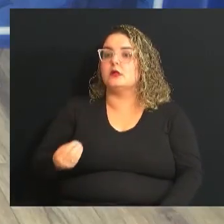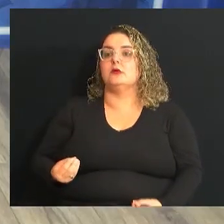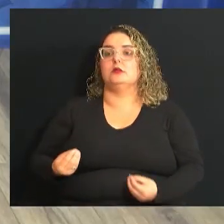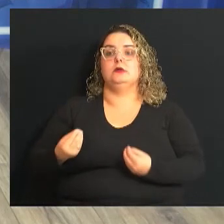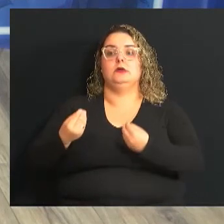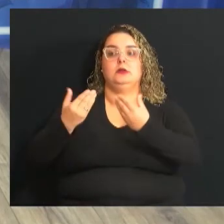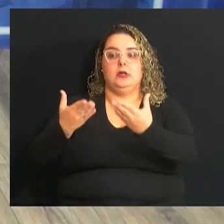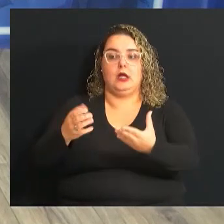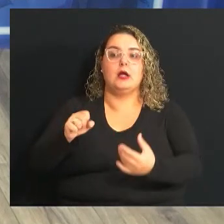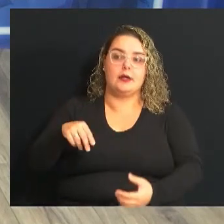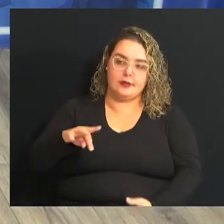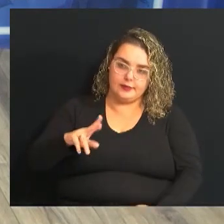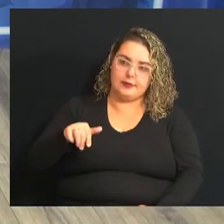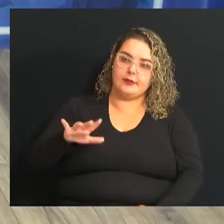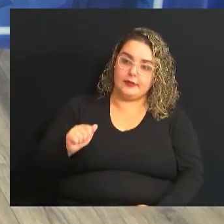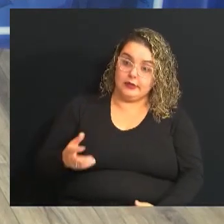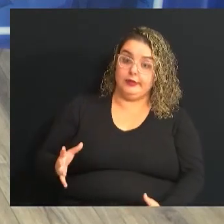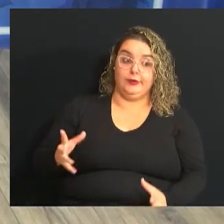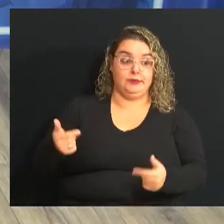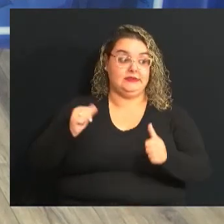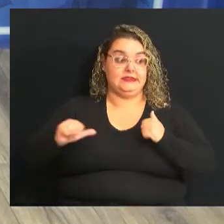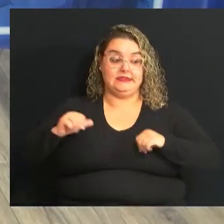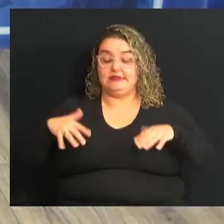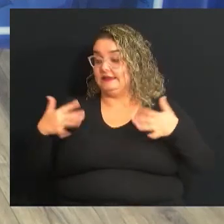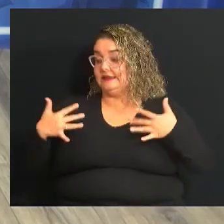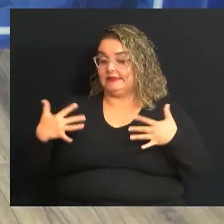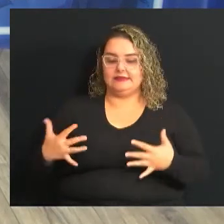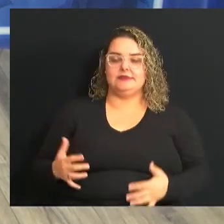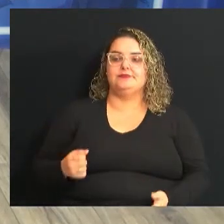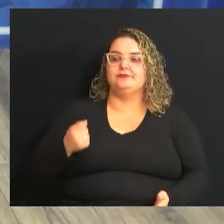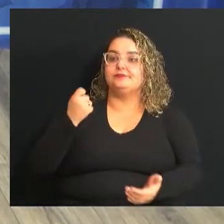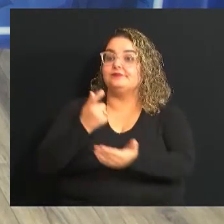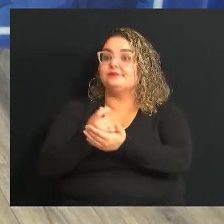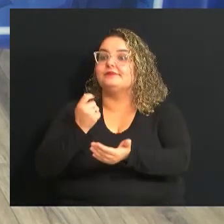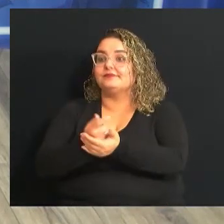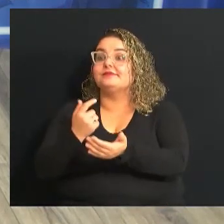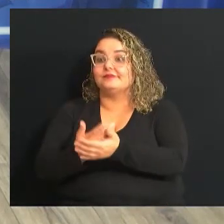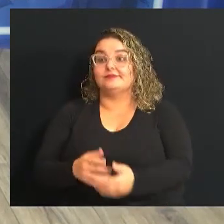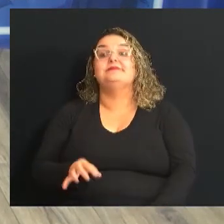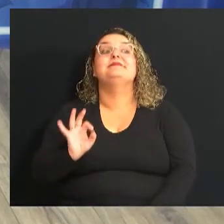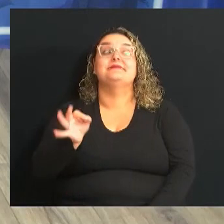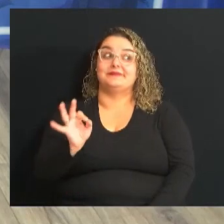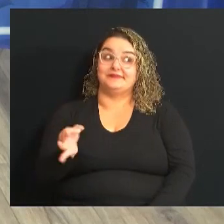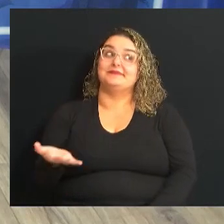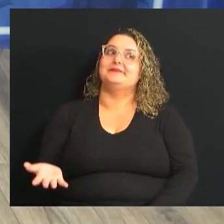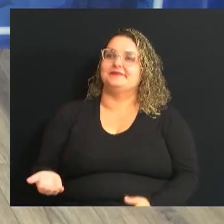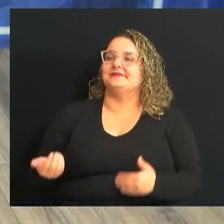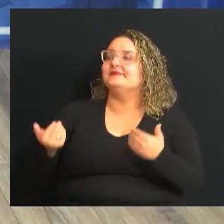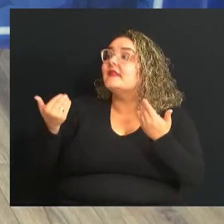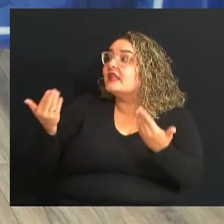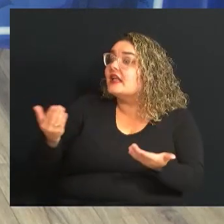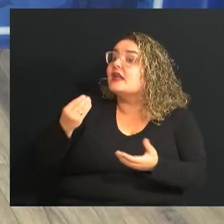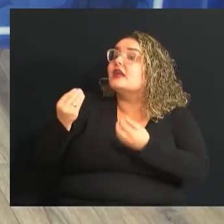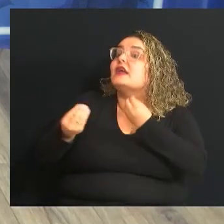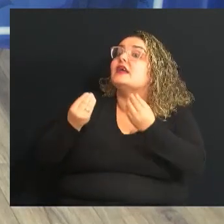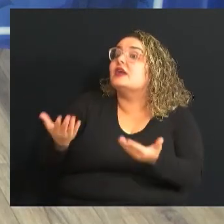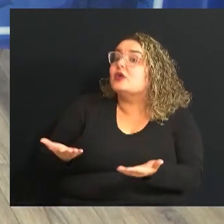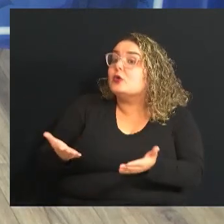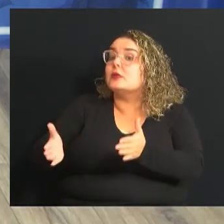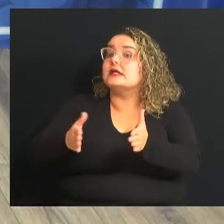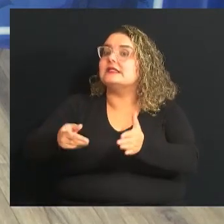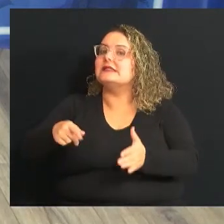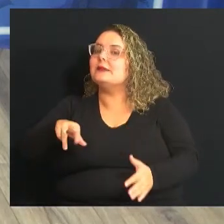pacientes encaminhados pela Central de Regulamentação Municipal e terá, olha só, 23 leitos exclusivos para